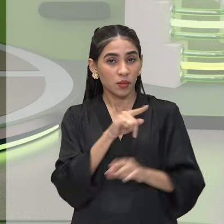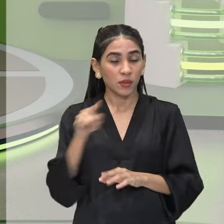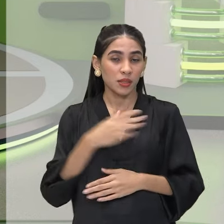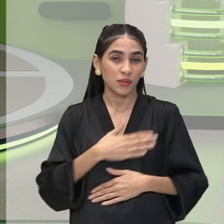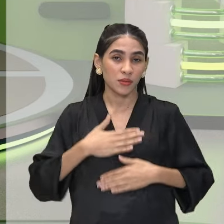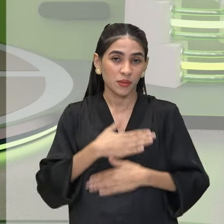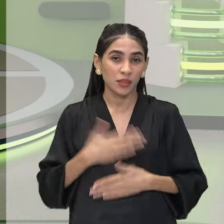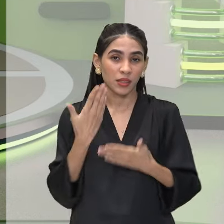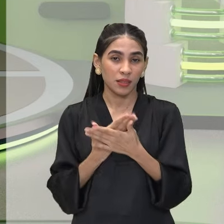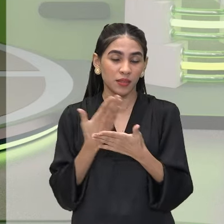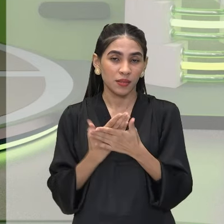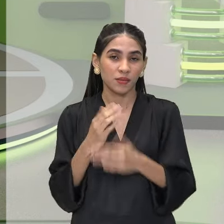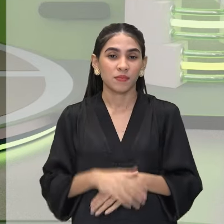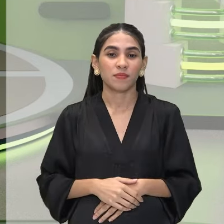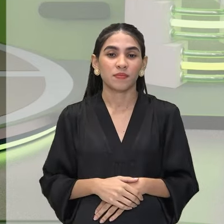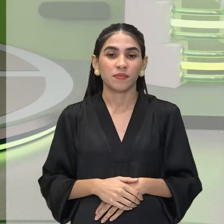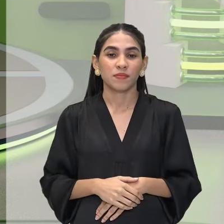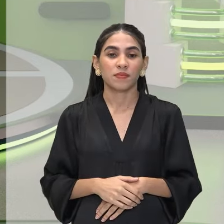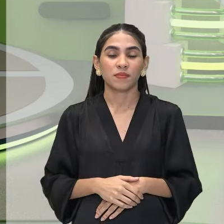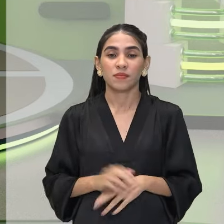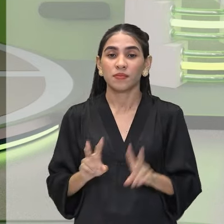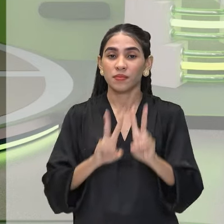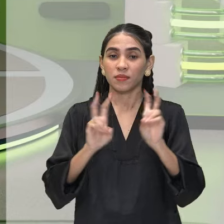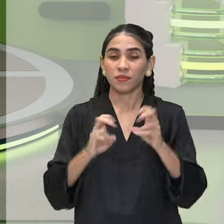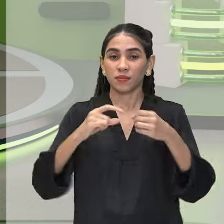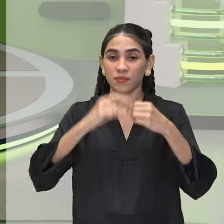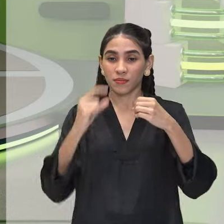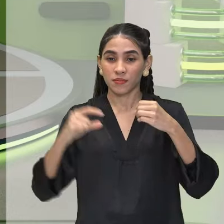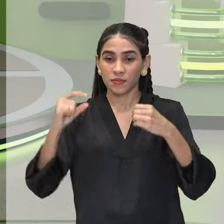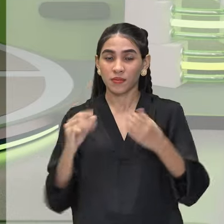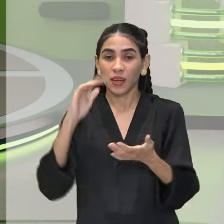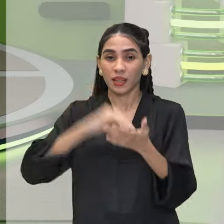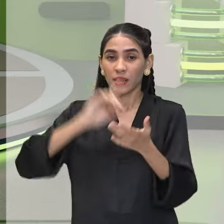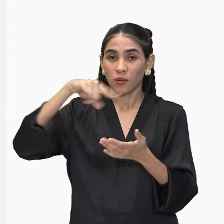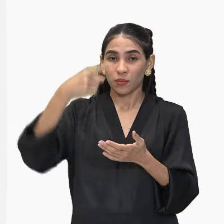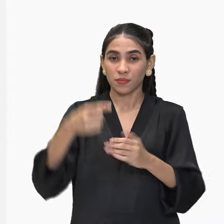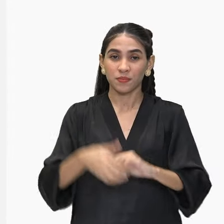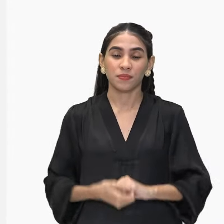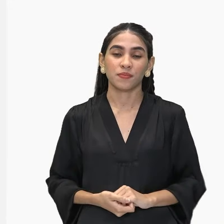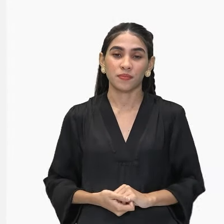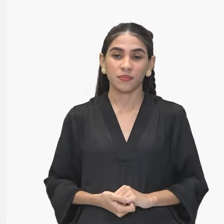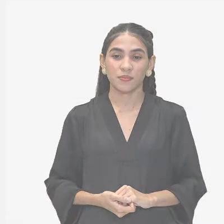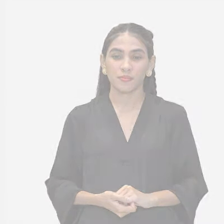tenham gostado muito da nossa aula de hoje sobre invertebrados e até a próxima.